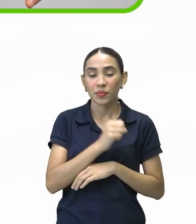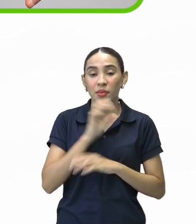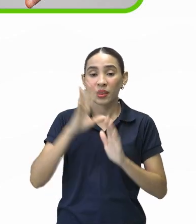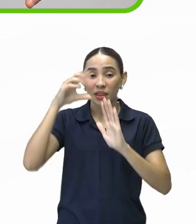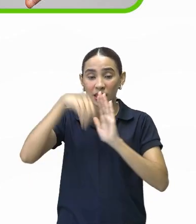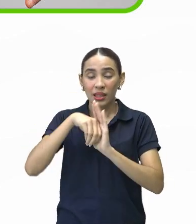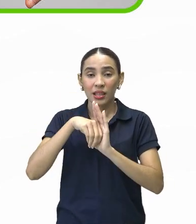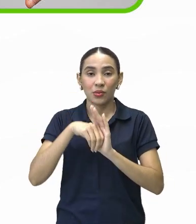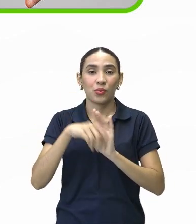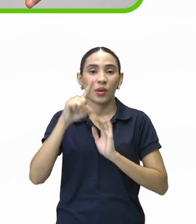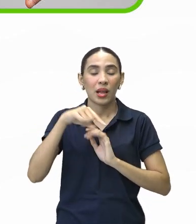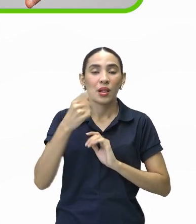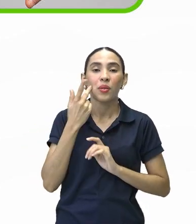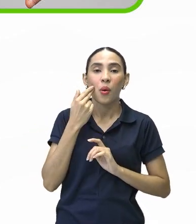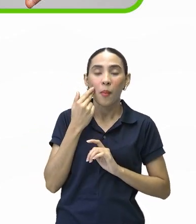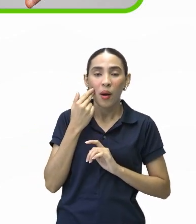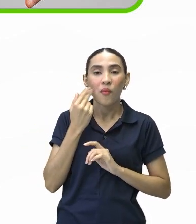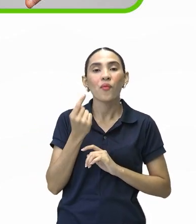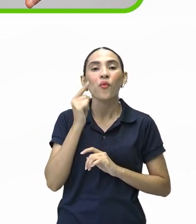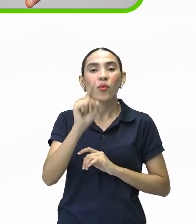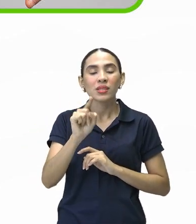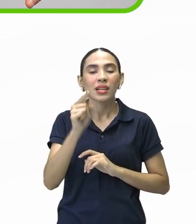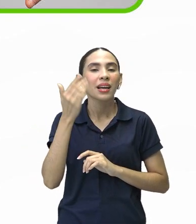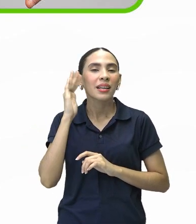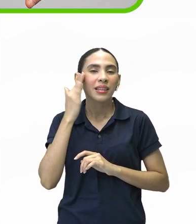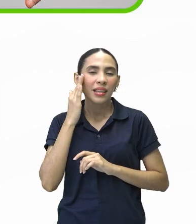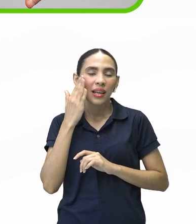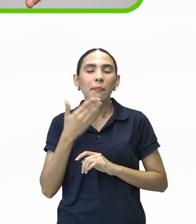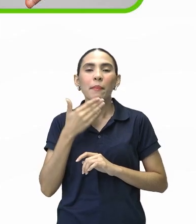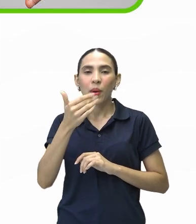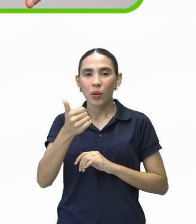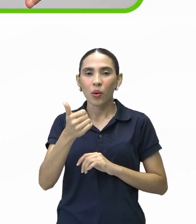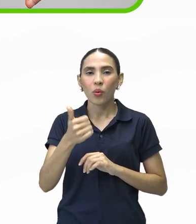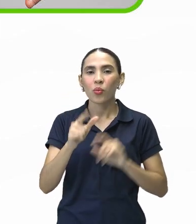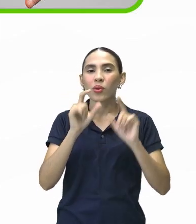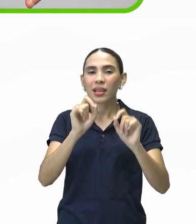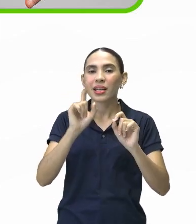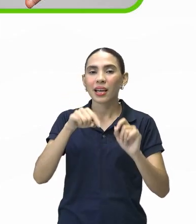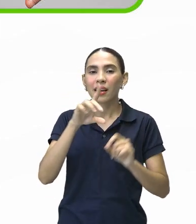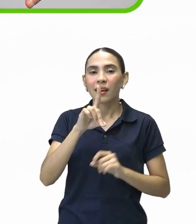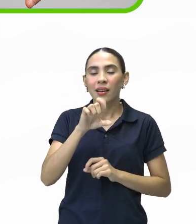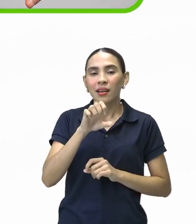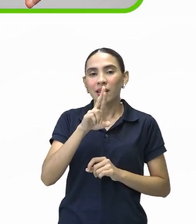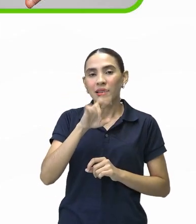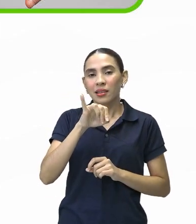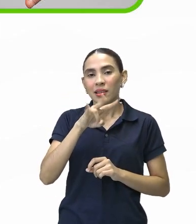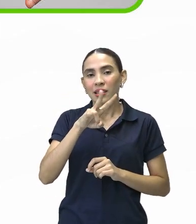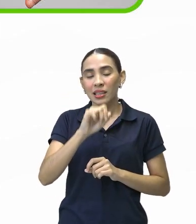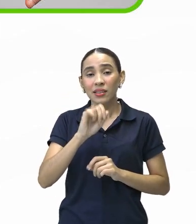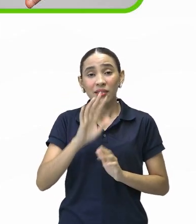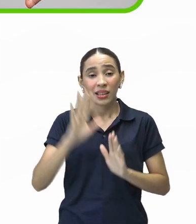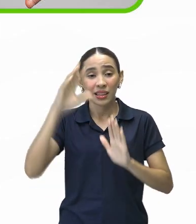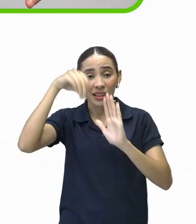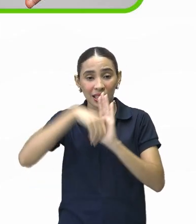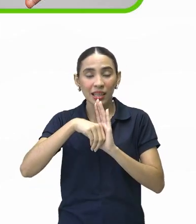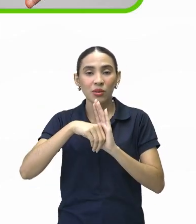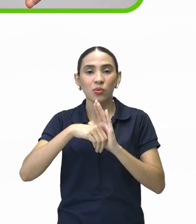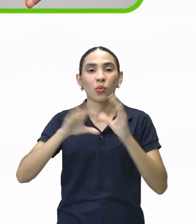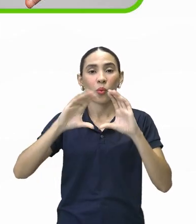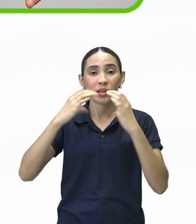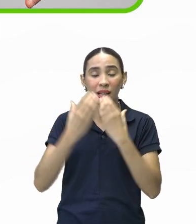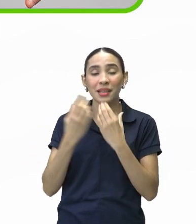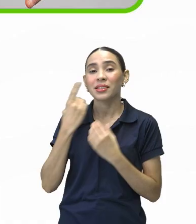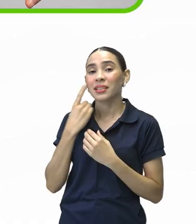dentro ela será comum, né, para vocês entenderem um pouquinho o que é essa deriva genética aleatória dentro dessa comunidade